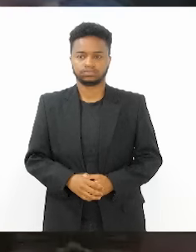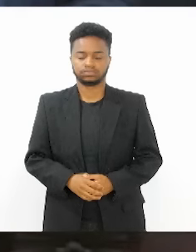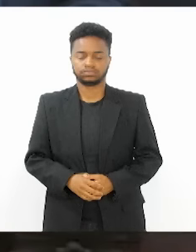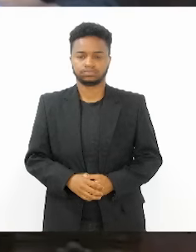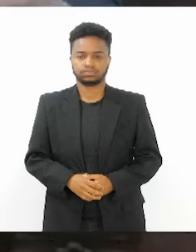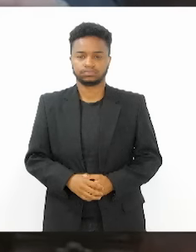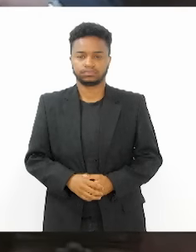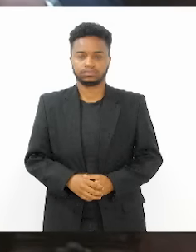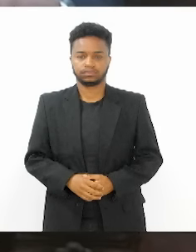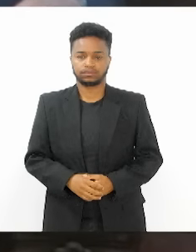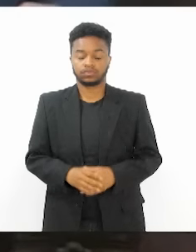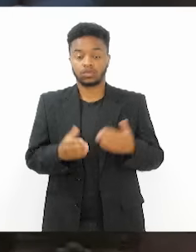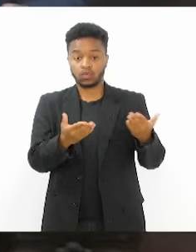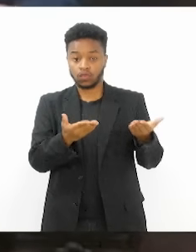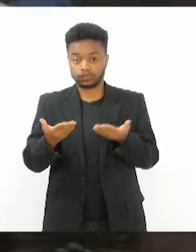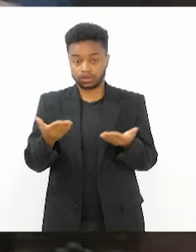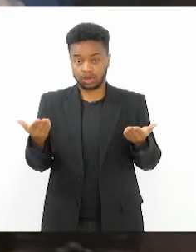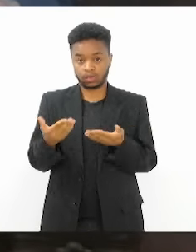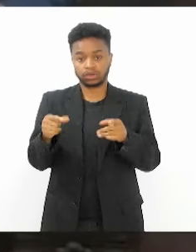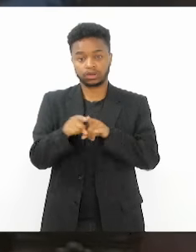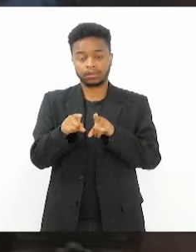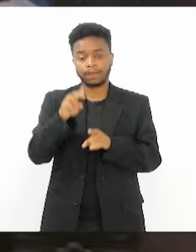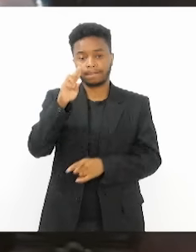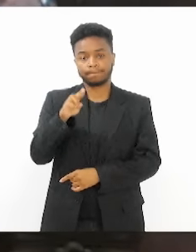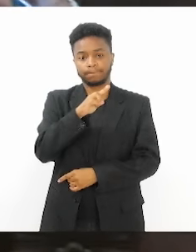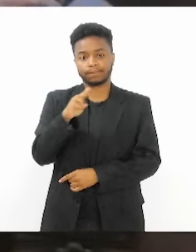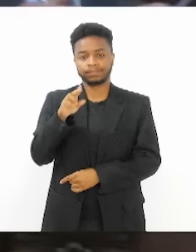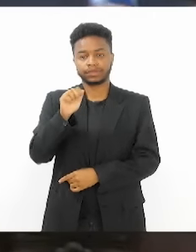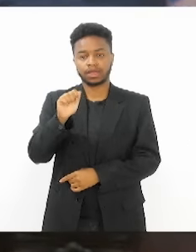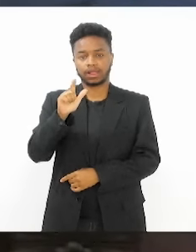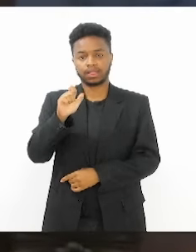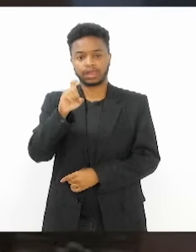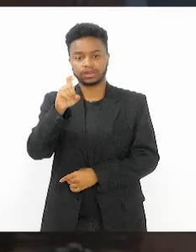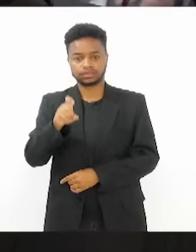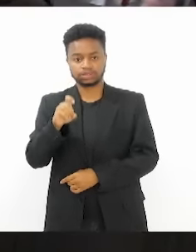convido também nesse momento o senhor Padre Alex Barbosa de Brito,